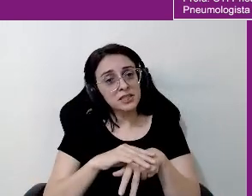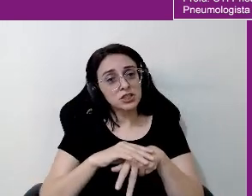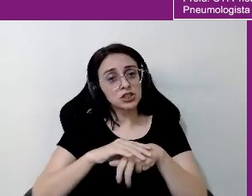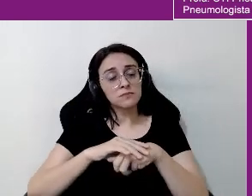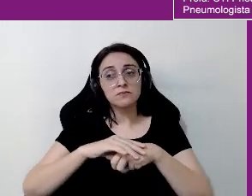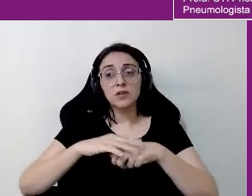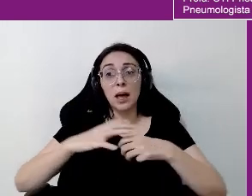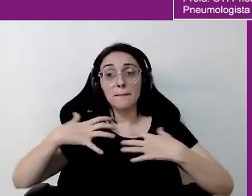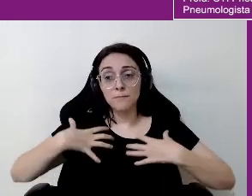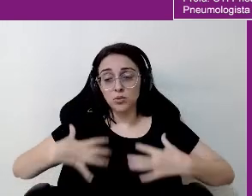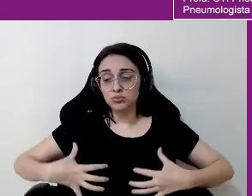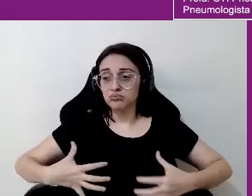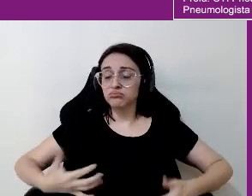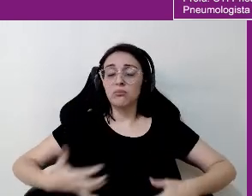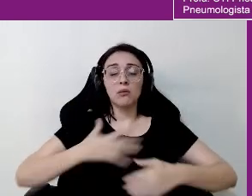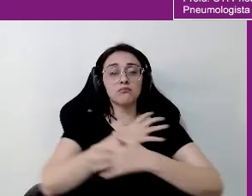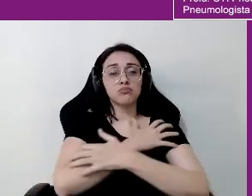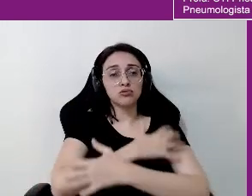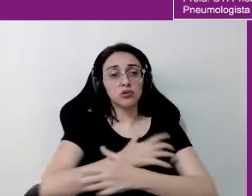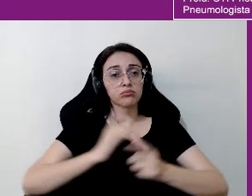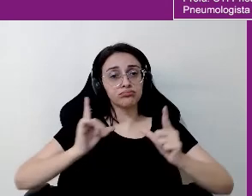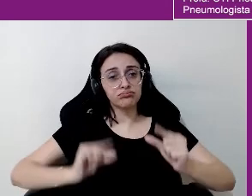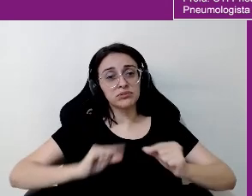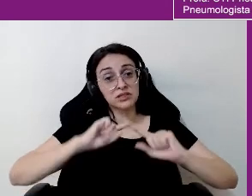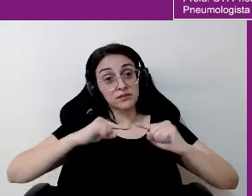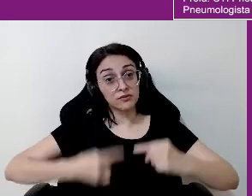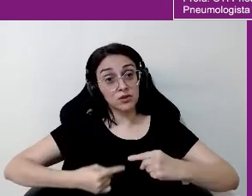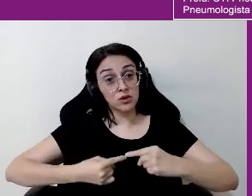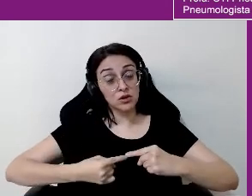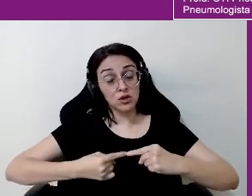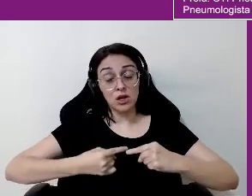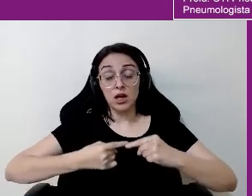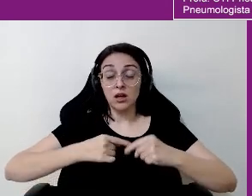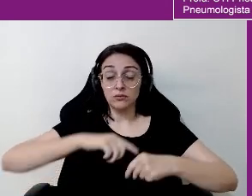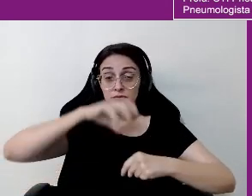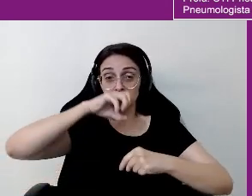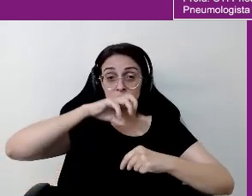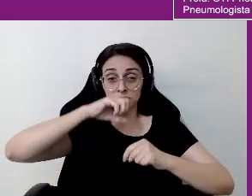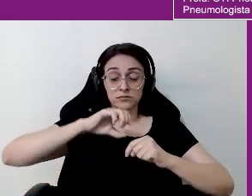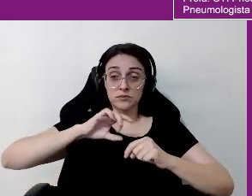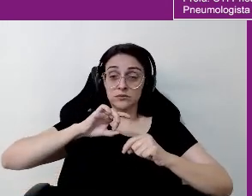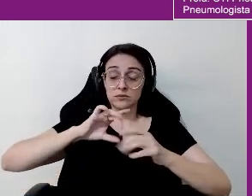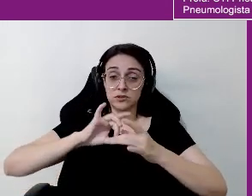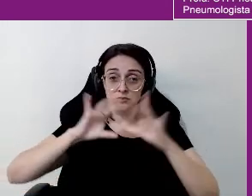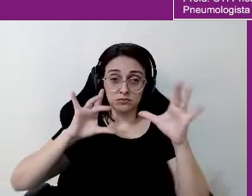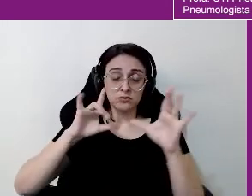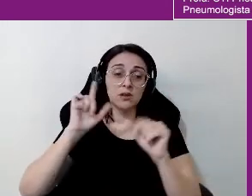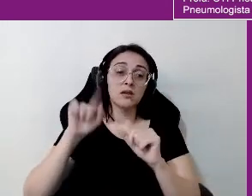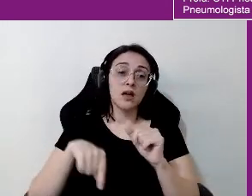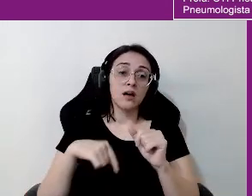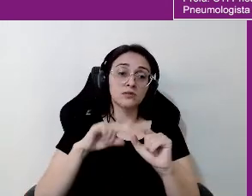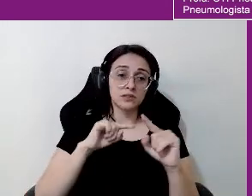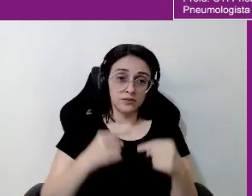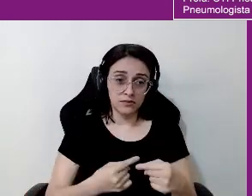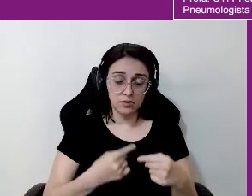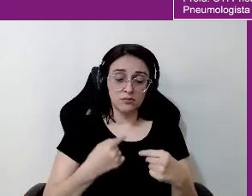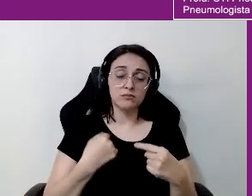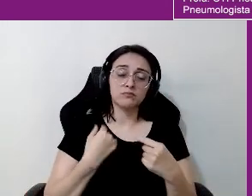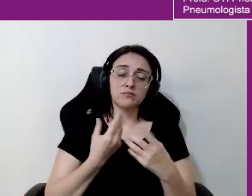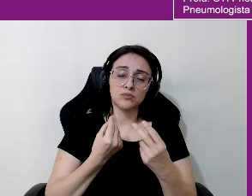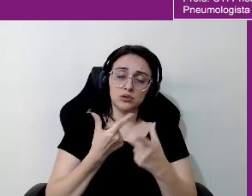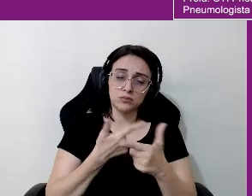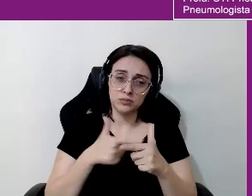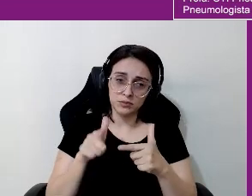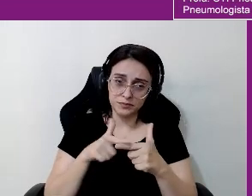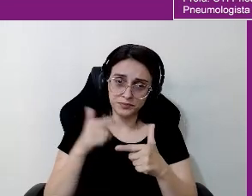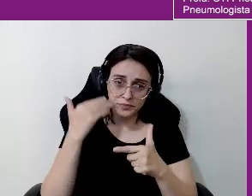muscular reduzida. Então, esses são os grandes desafios. Eu acho que a ventilação espontânea é um grande desafio. A gente já sabe um monte de